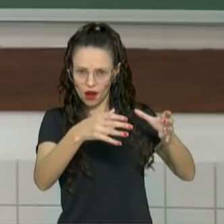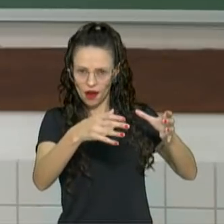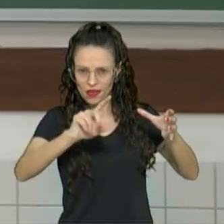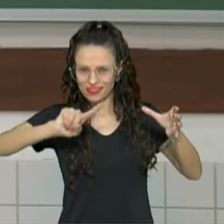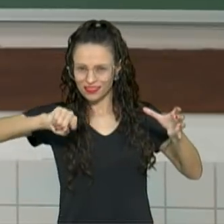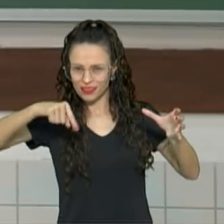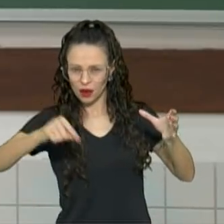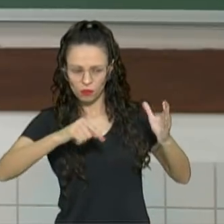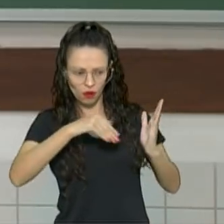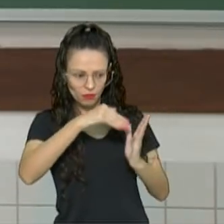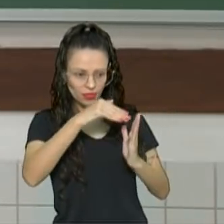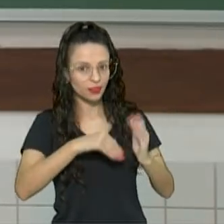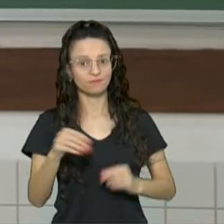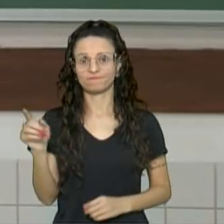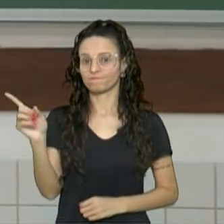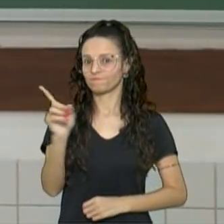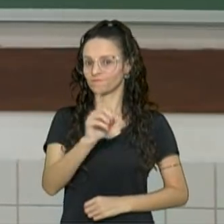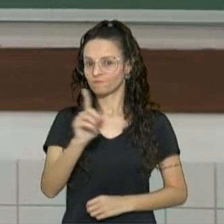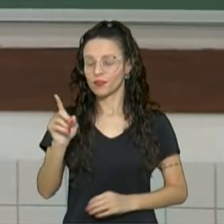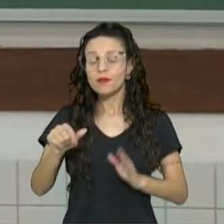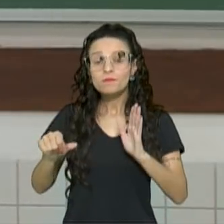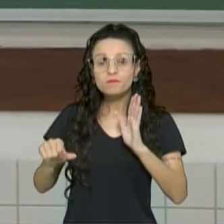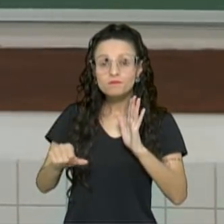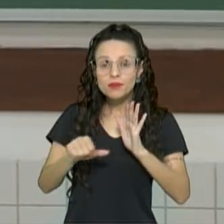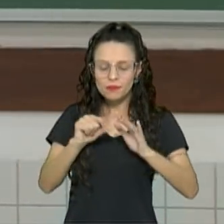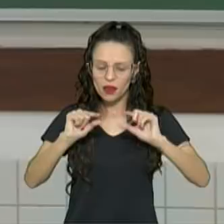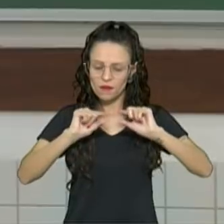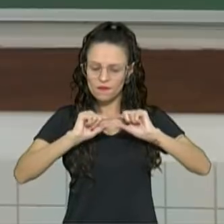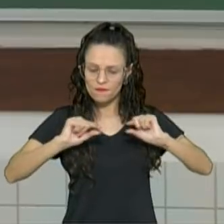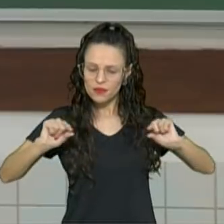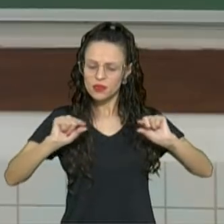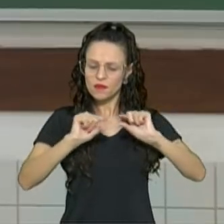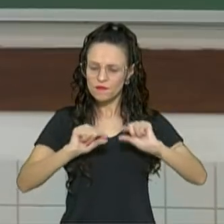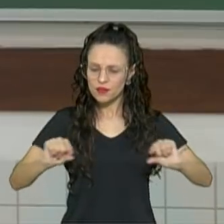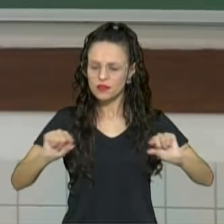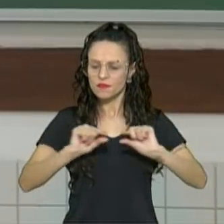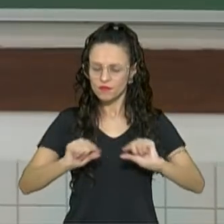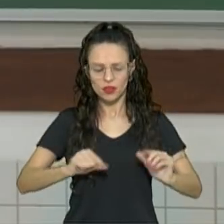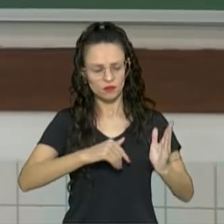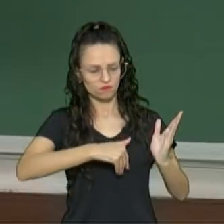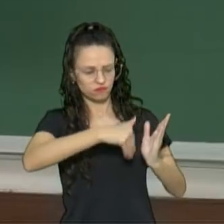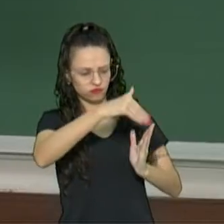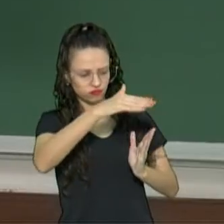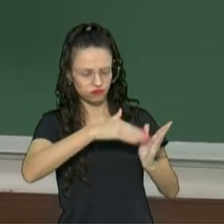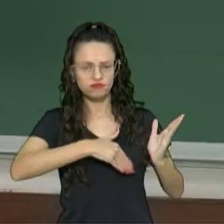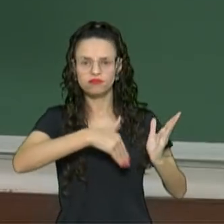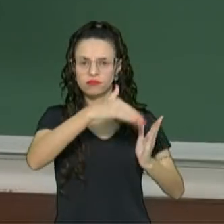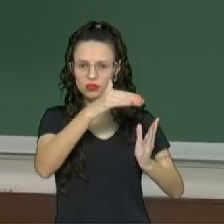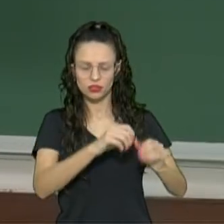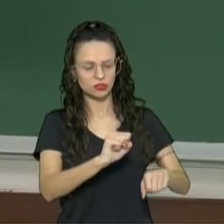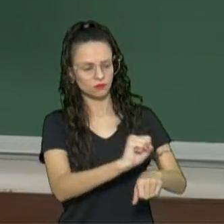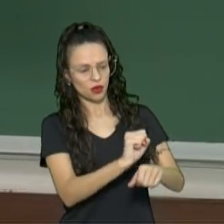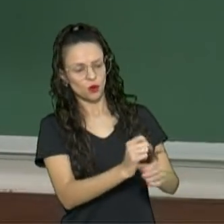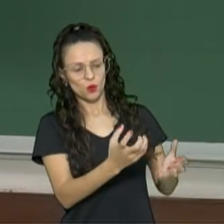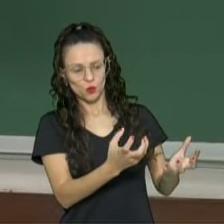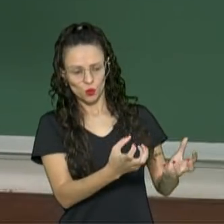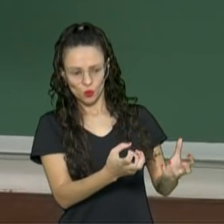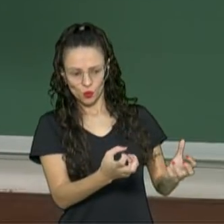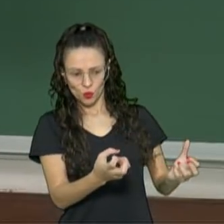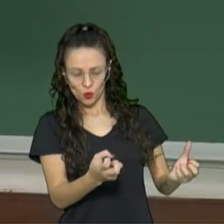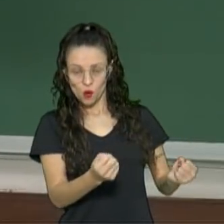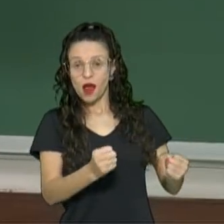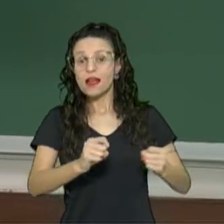cada parte. Não, eles pintam primeiro as palhas separadas. Então, eles deixam as palhas lá, pintam, deixam secando